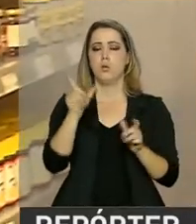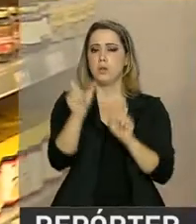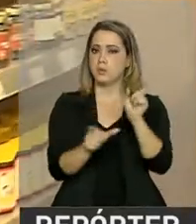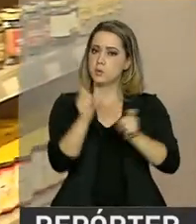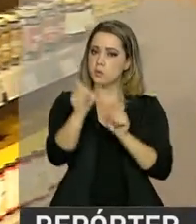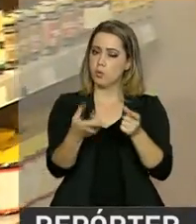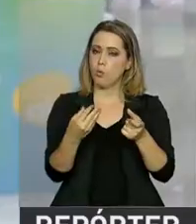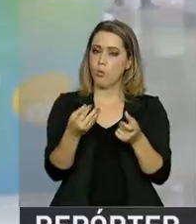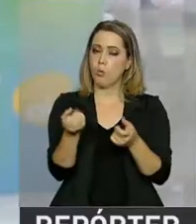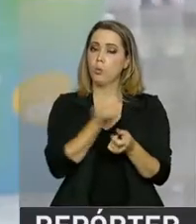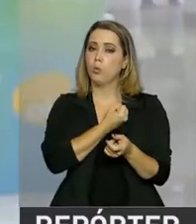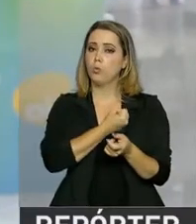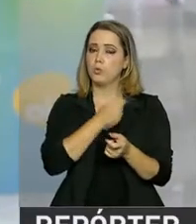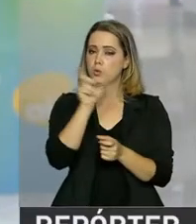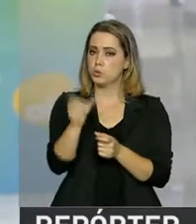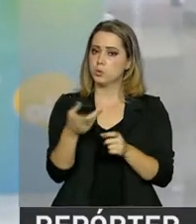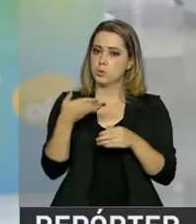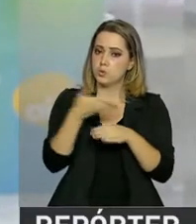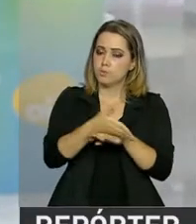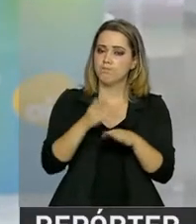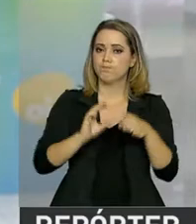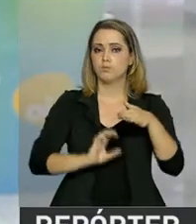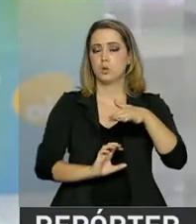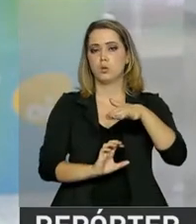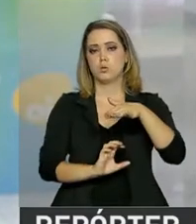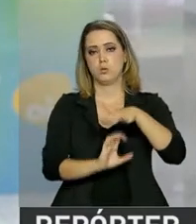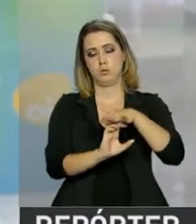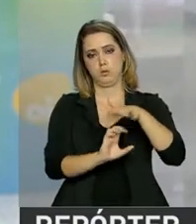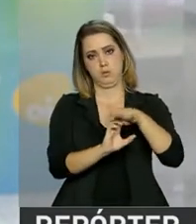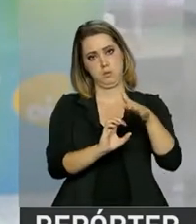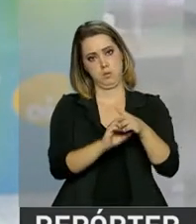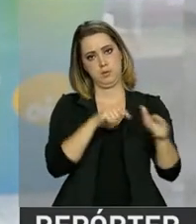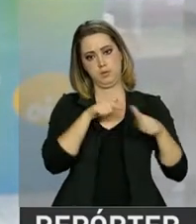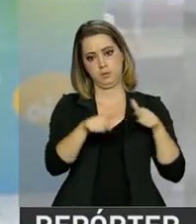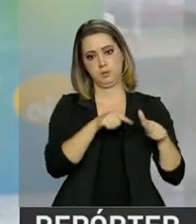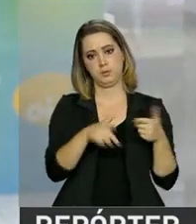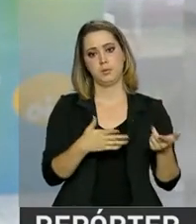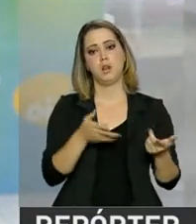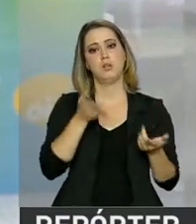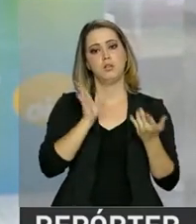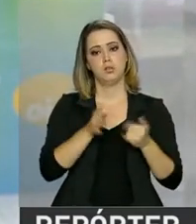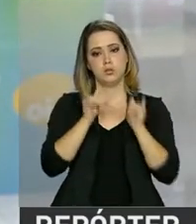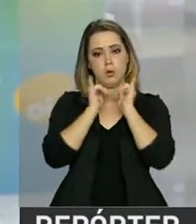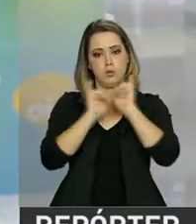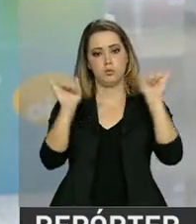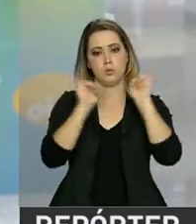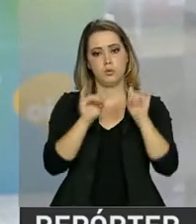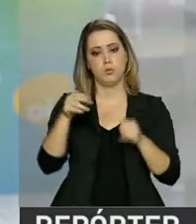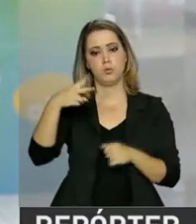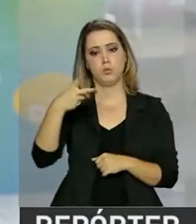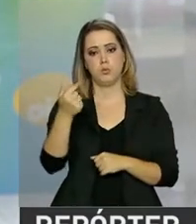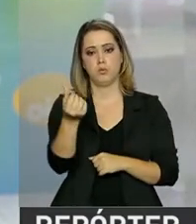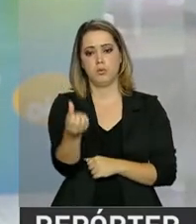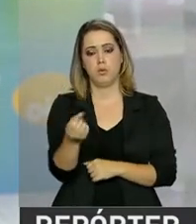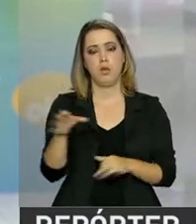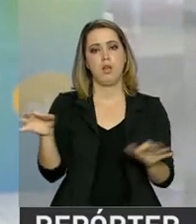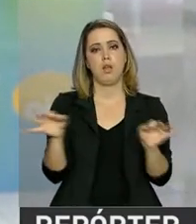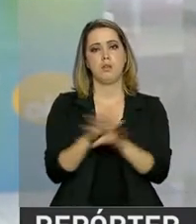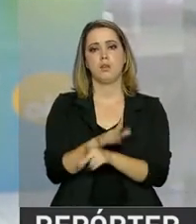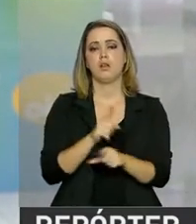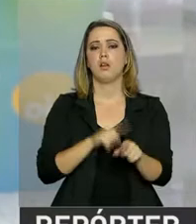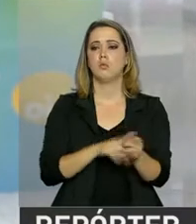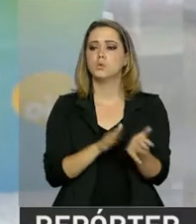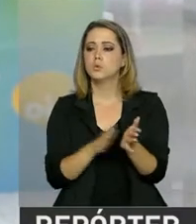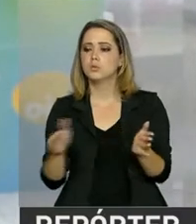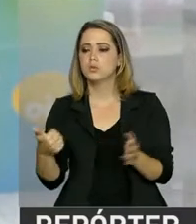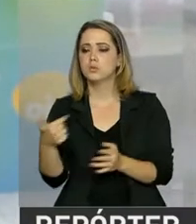de empregados. E o Ministério do Trabalho já começou a receber as declarações da RAIS 2016. O prazo termina em 17